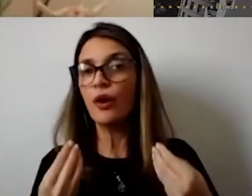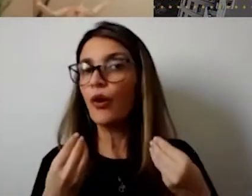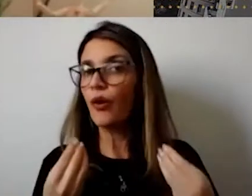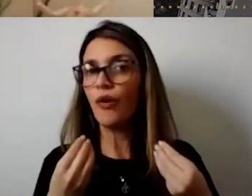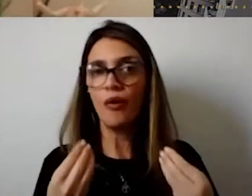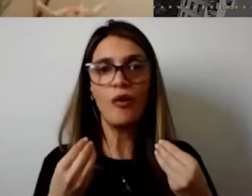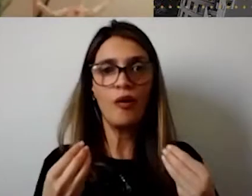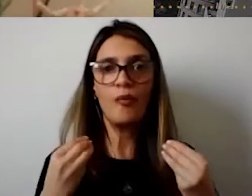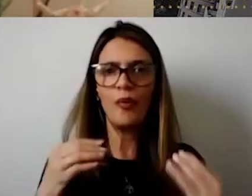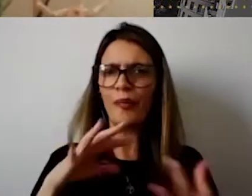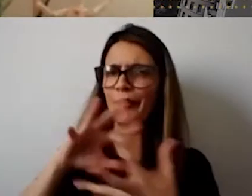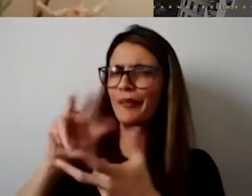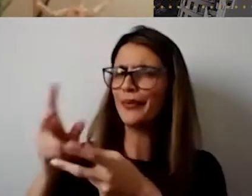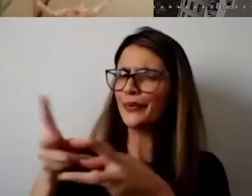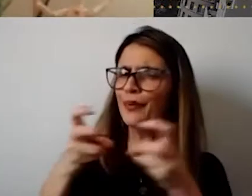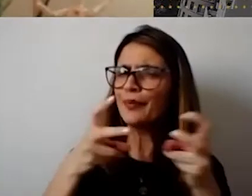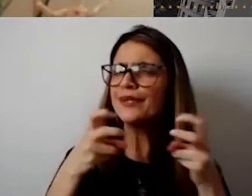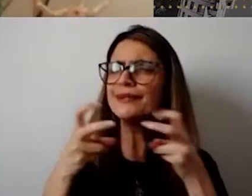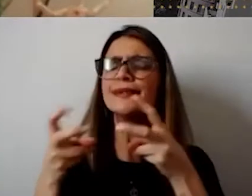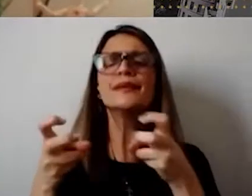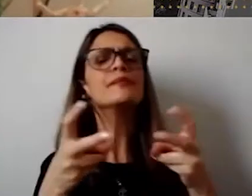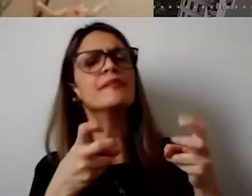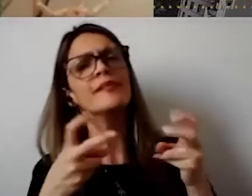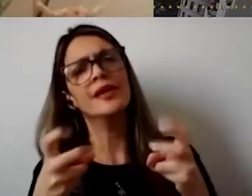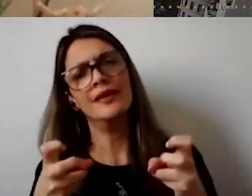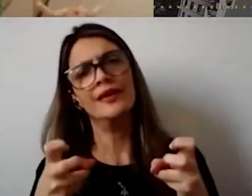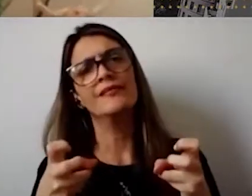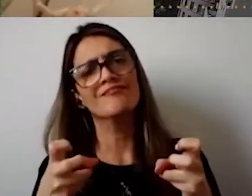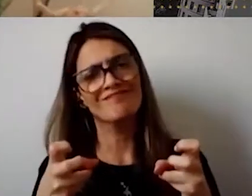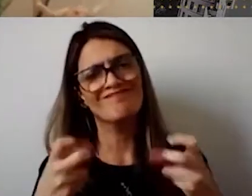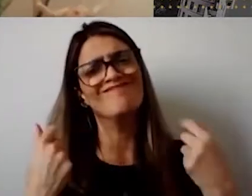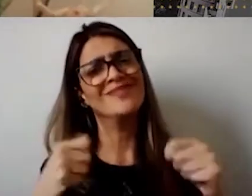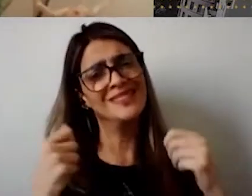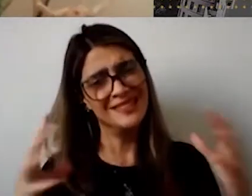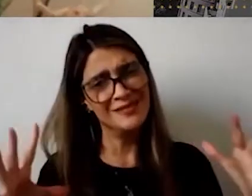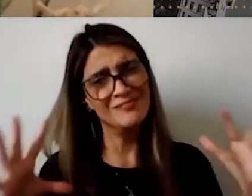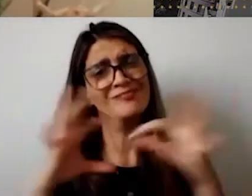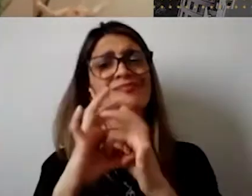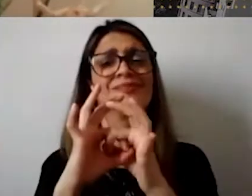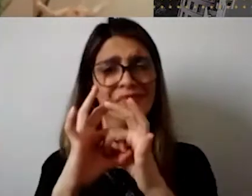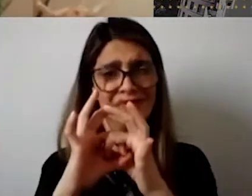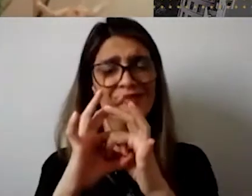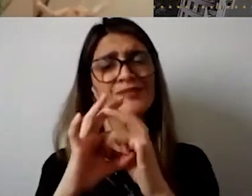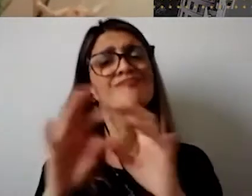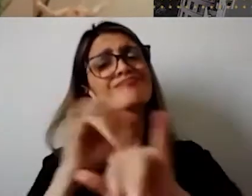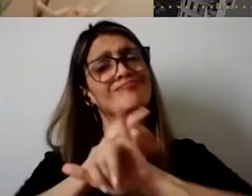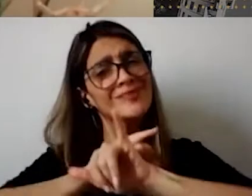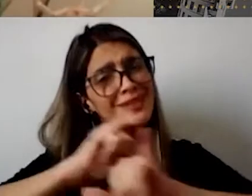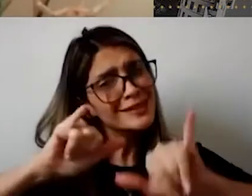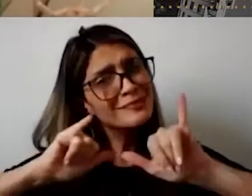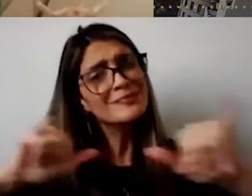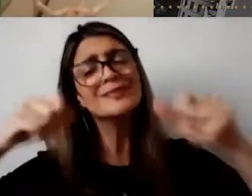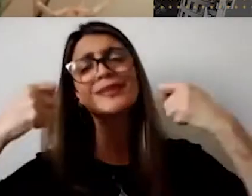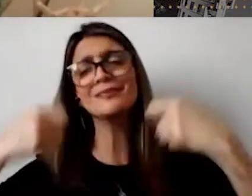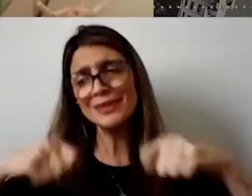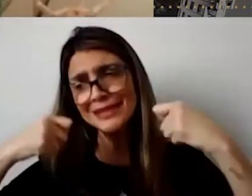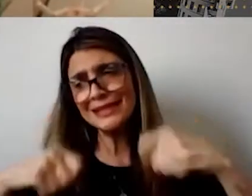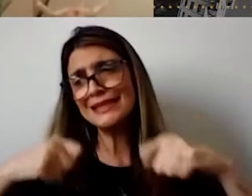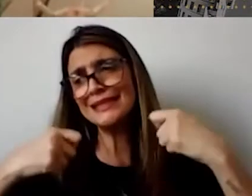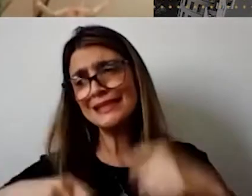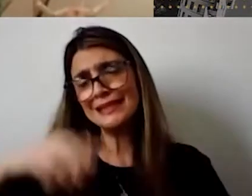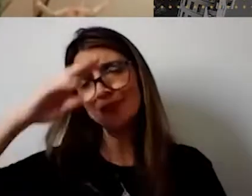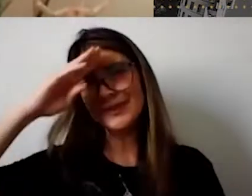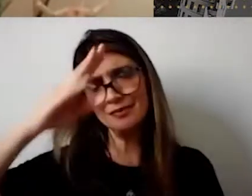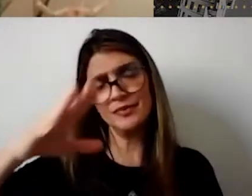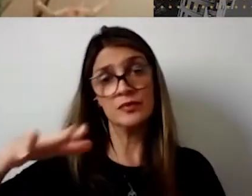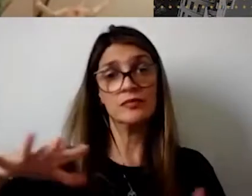uma forma que não seja a coletiva. Então, a gente tem mais uma campanha fundamental rolando aqui na Virada